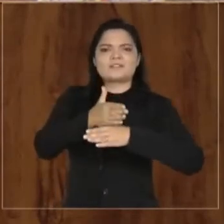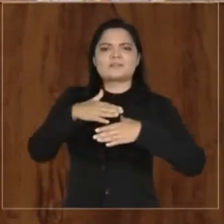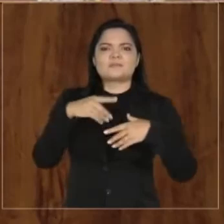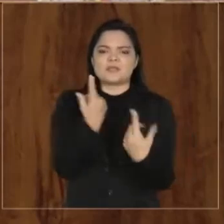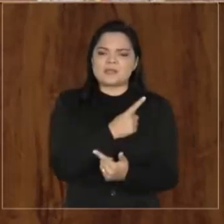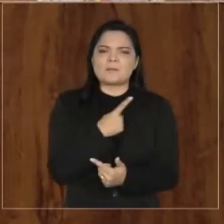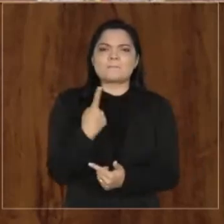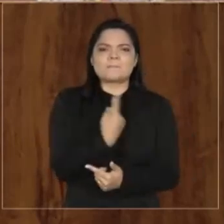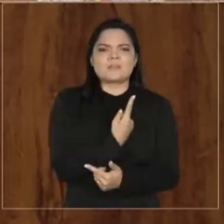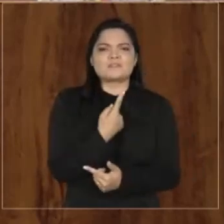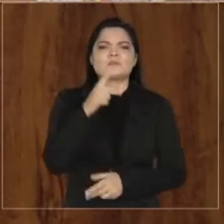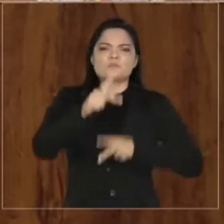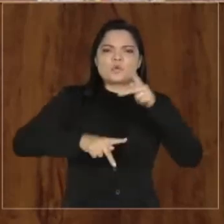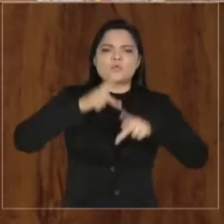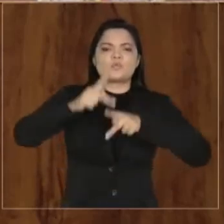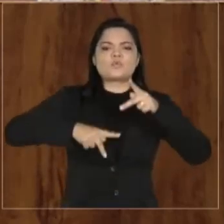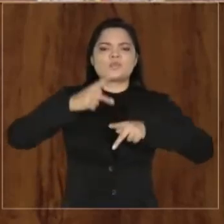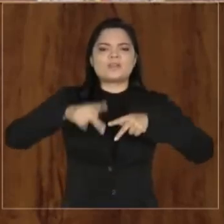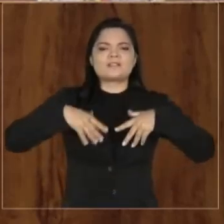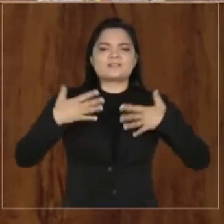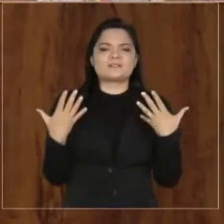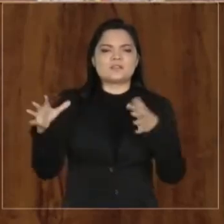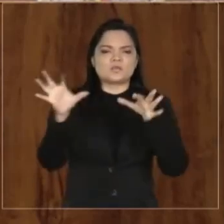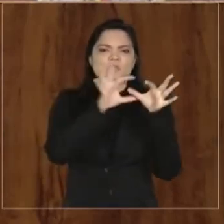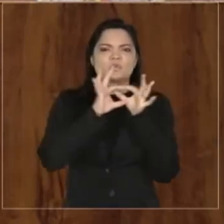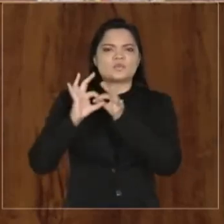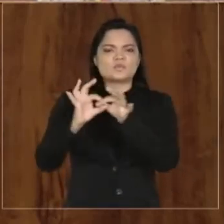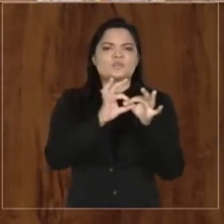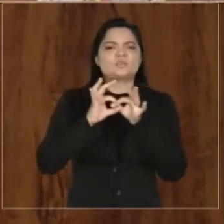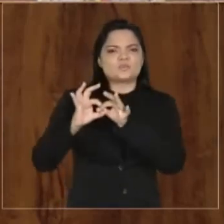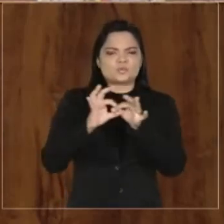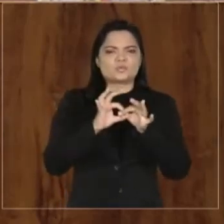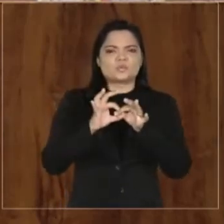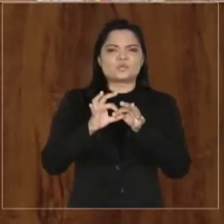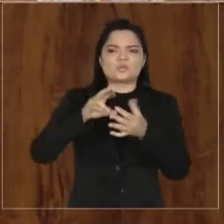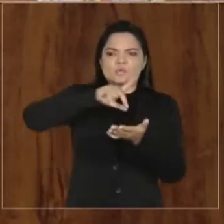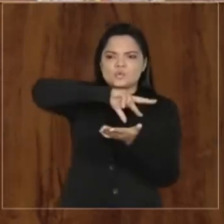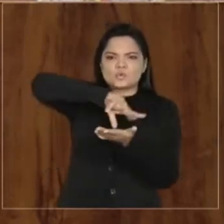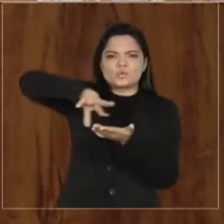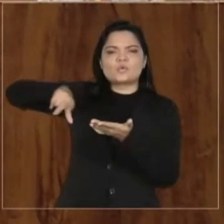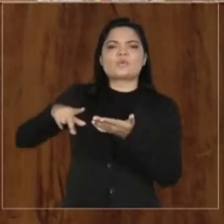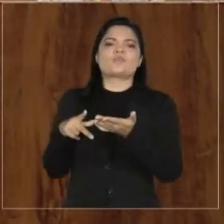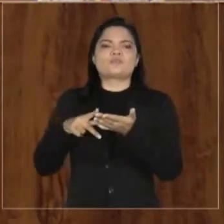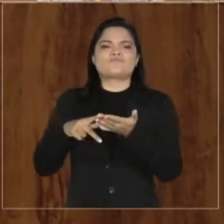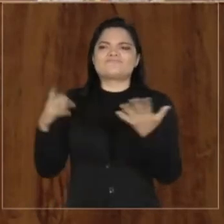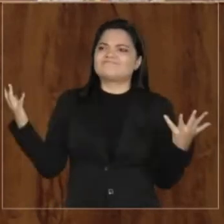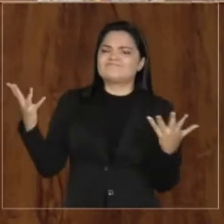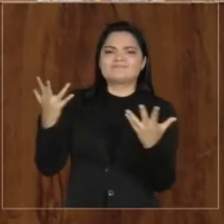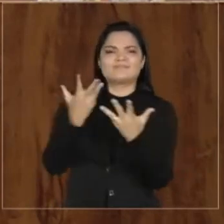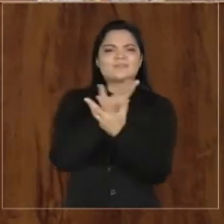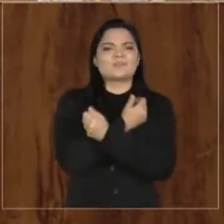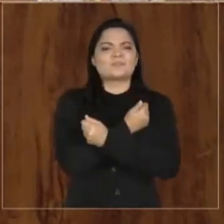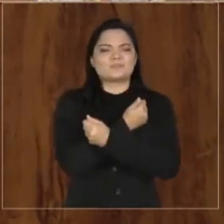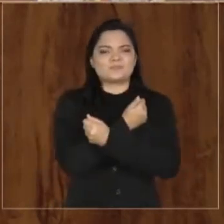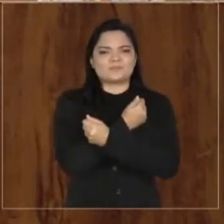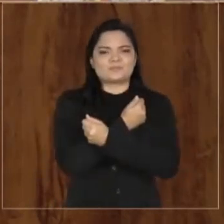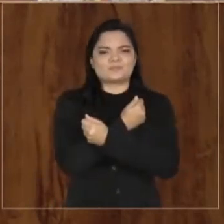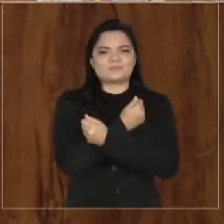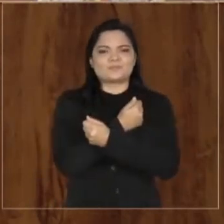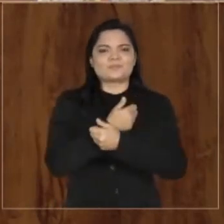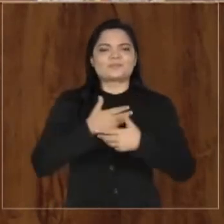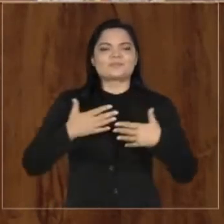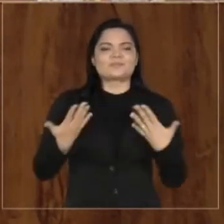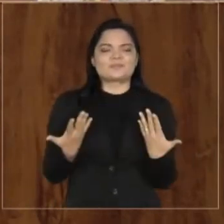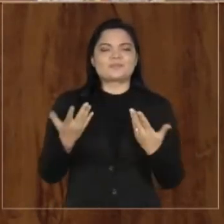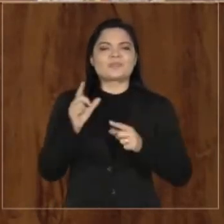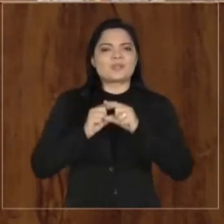sermos um povo. E um povo que se une na diferença, no pluralismo, que se enriquece exatamente com